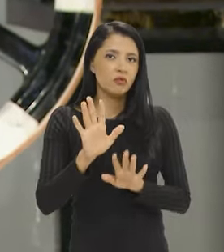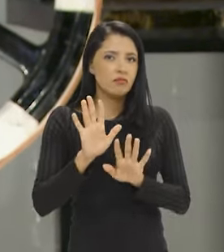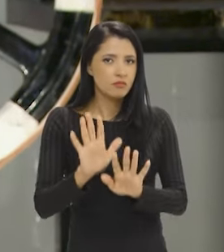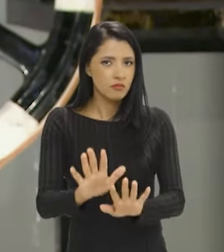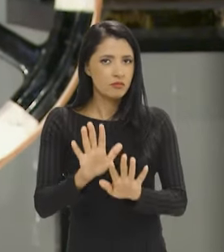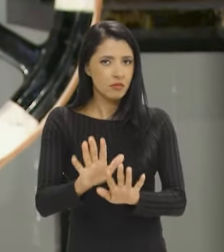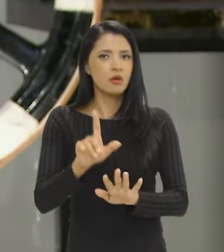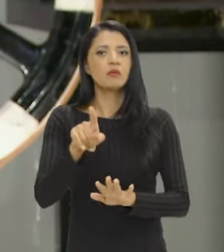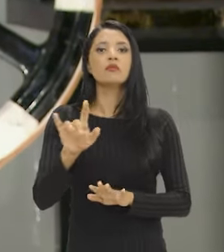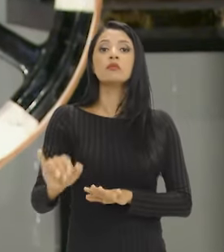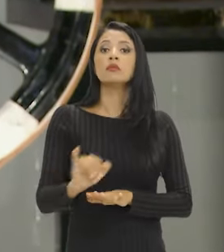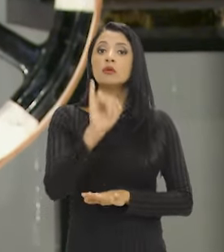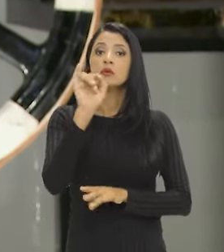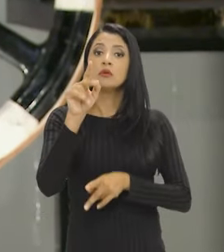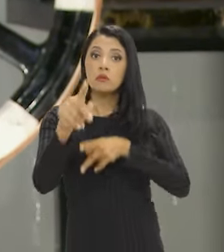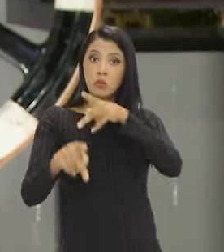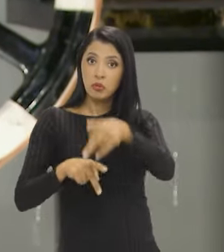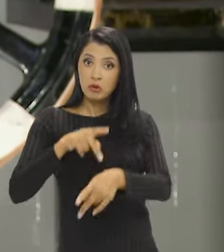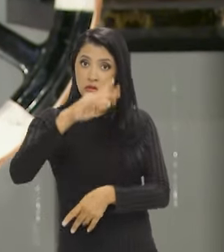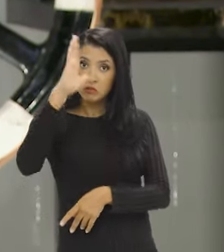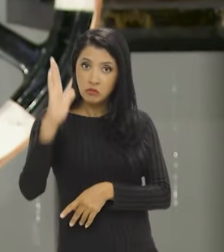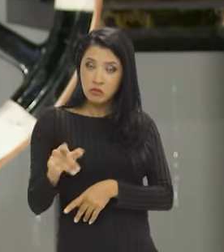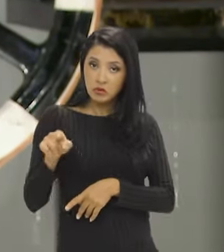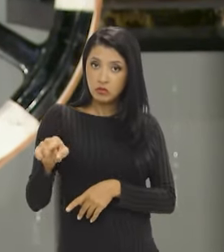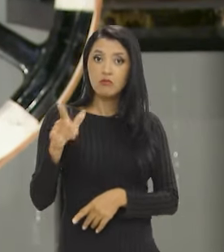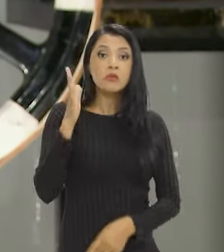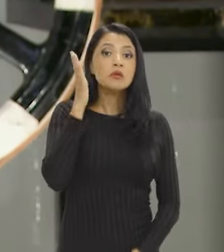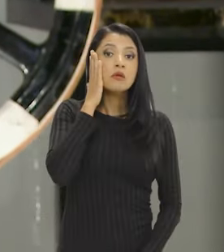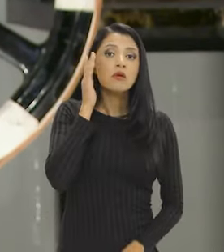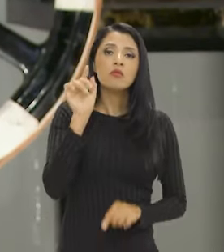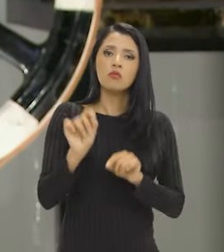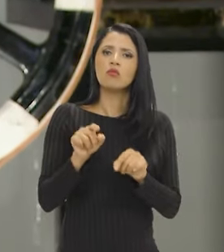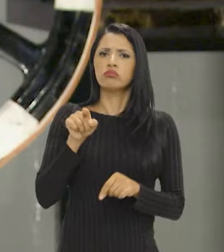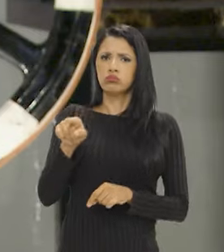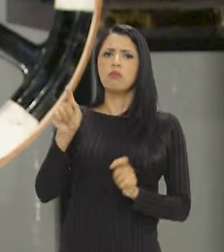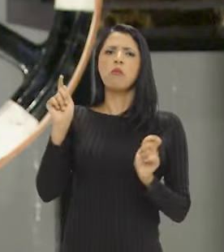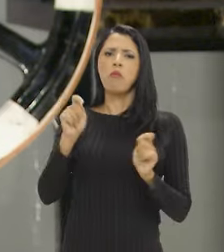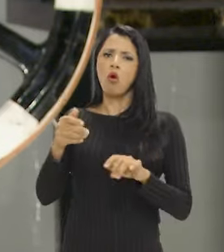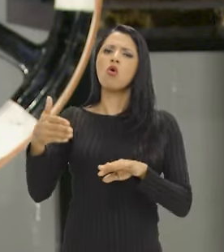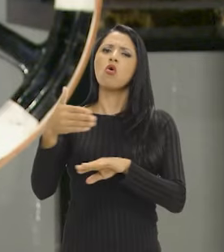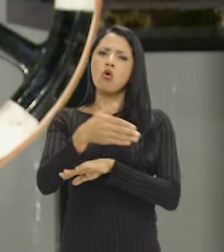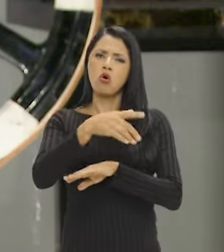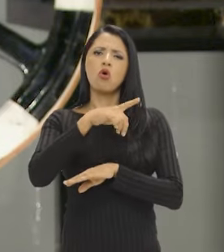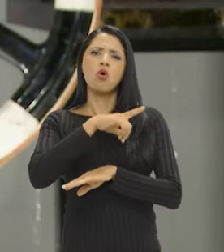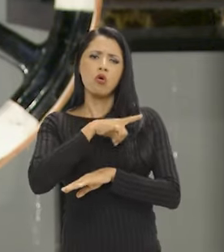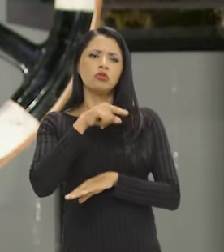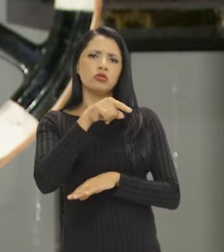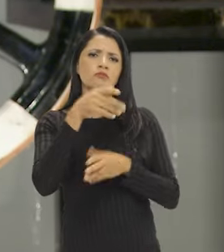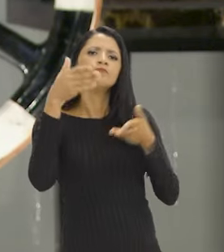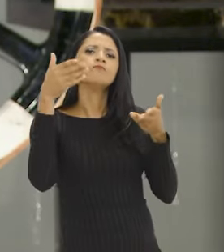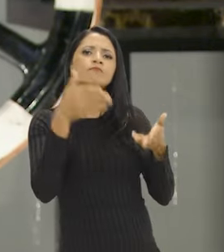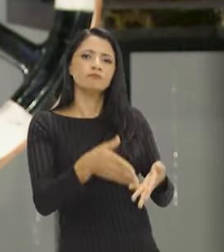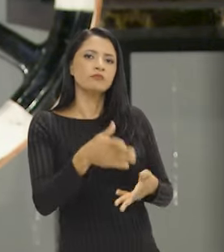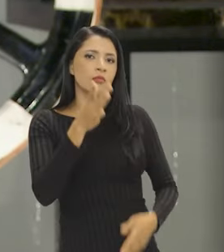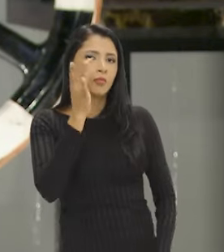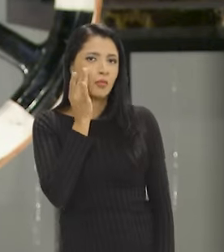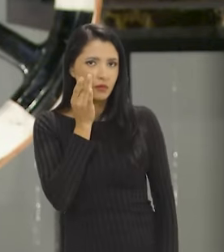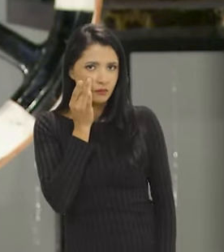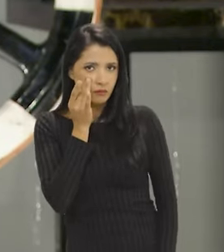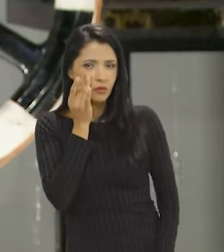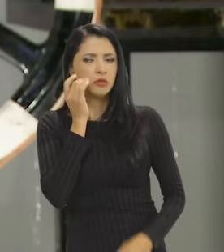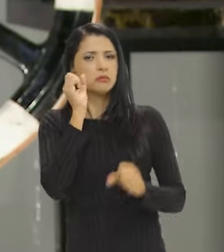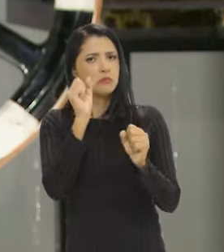desafio. Mas é importante que a população brasileira saiba. Ela pode consultar o acervo do Arquivo Nacional